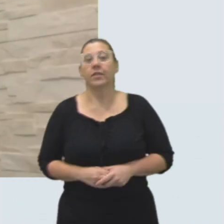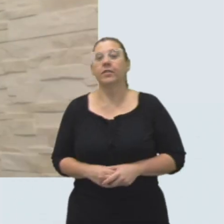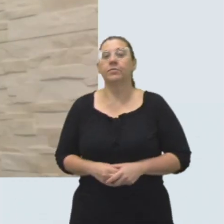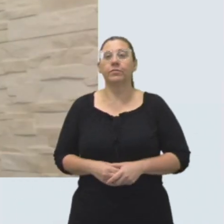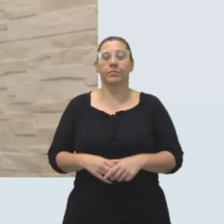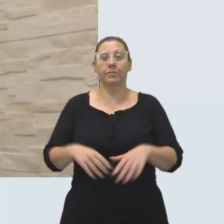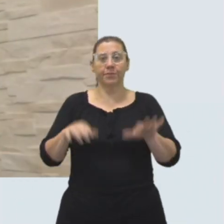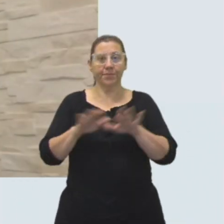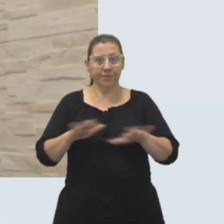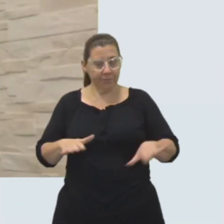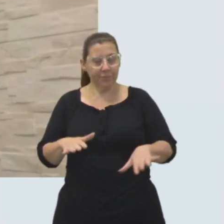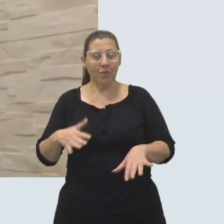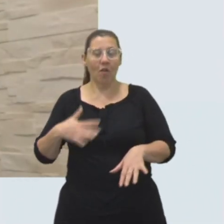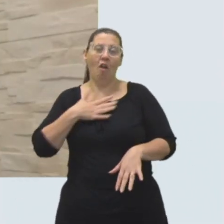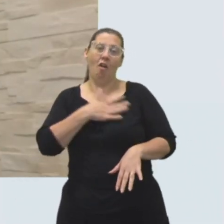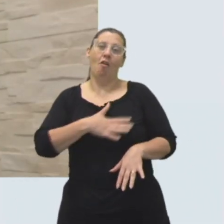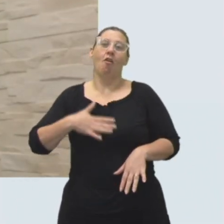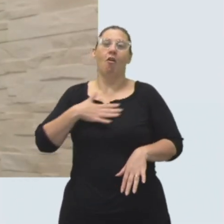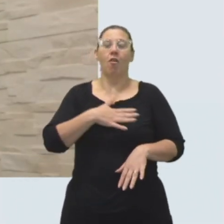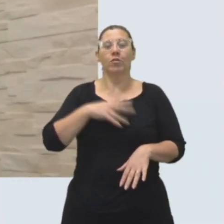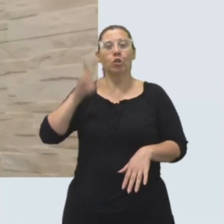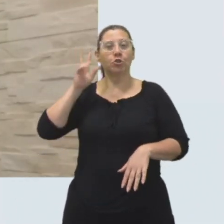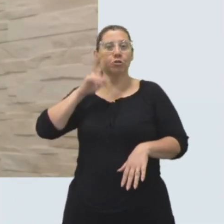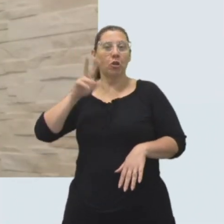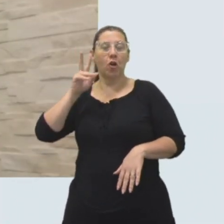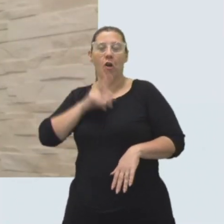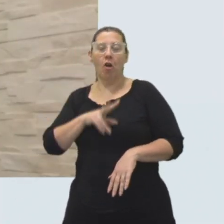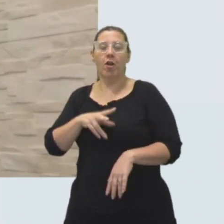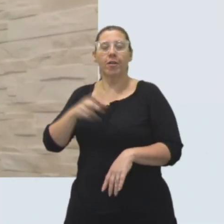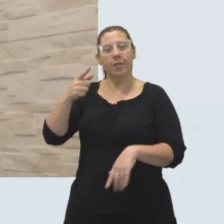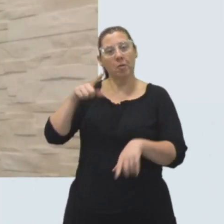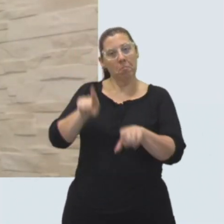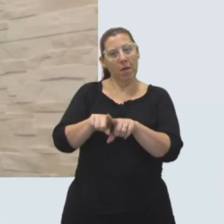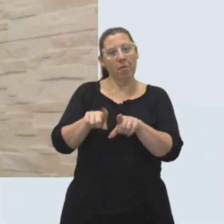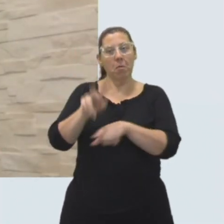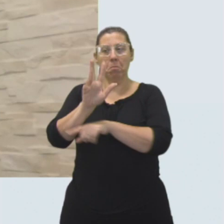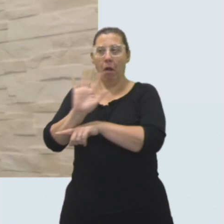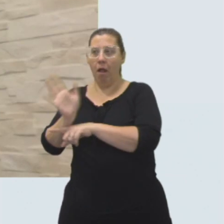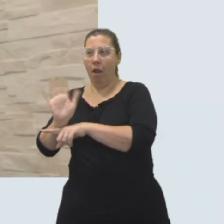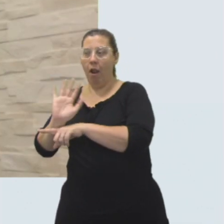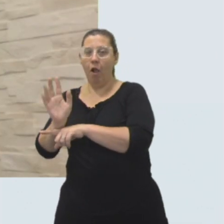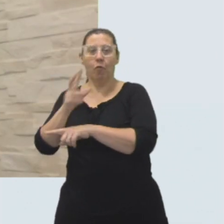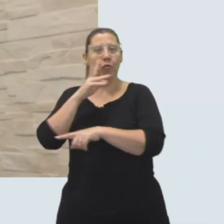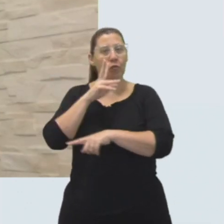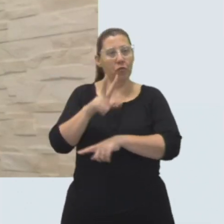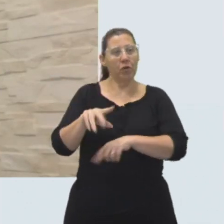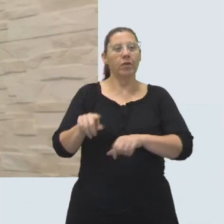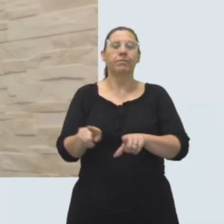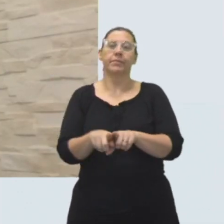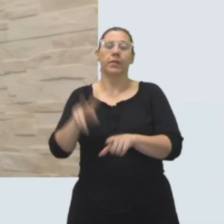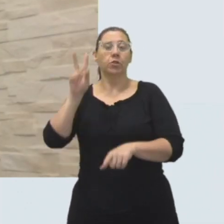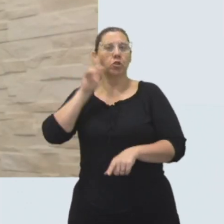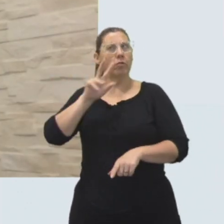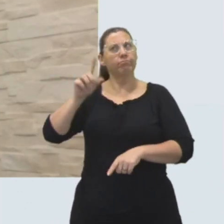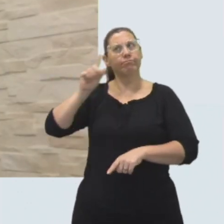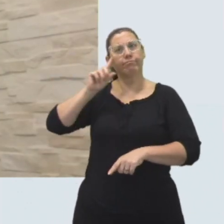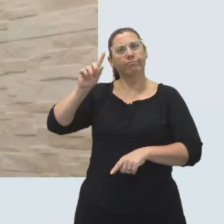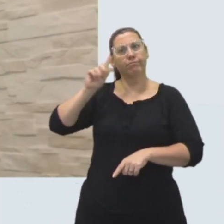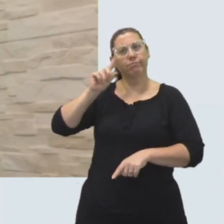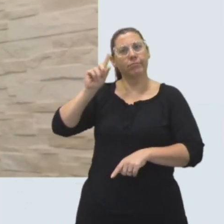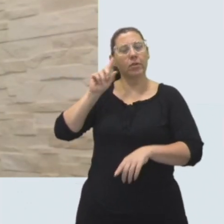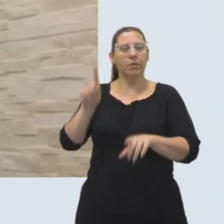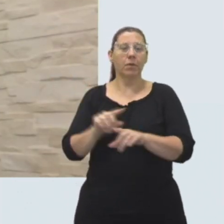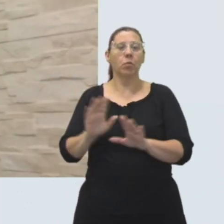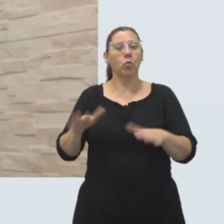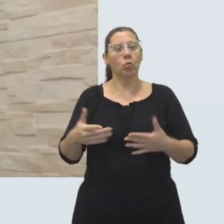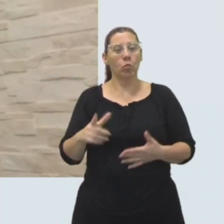de ouvir histórias, a gente gosta de assistir a filmes e contar nossas próprias aventuras, ou história do cotidiano, quando a